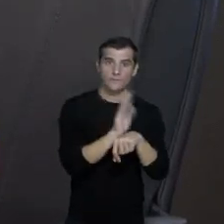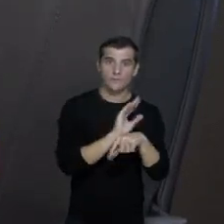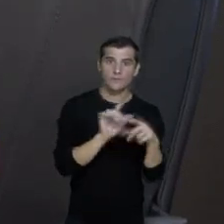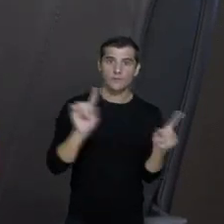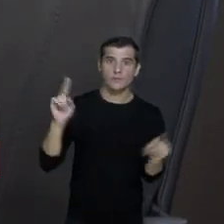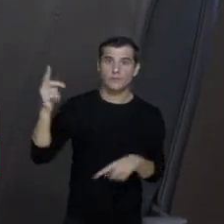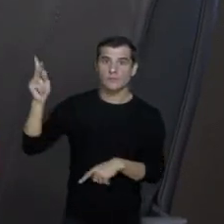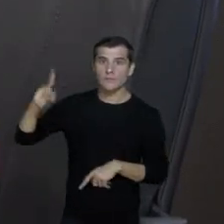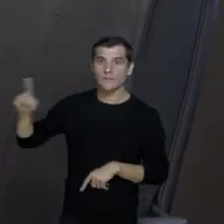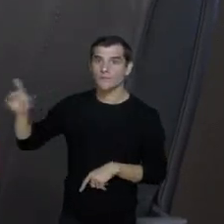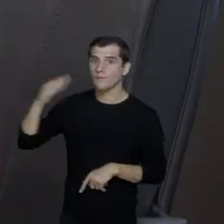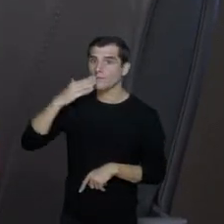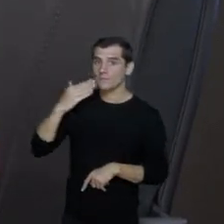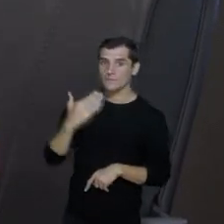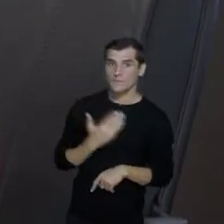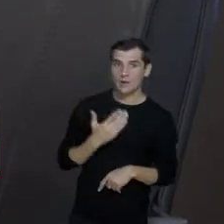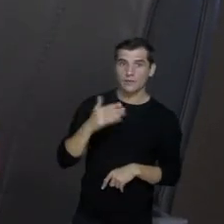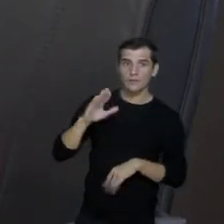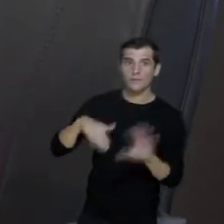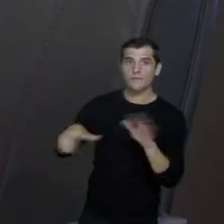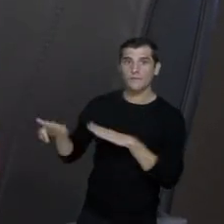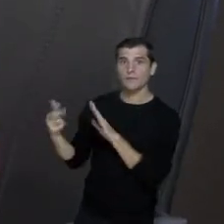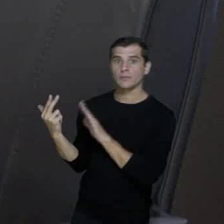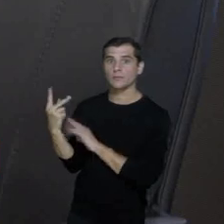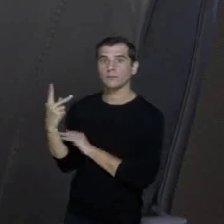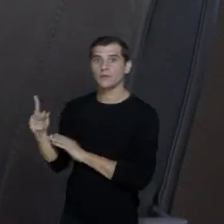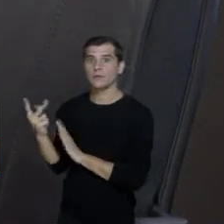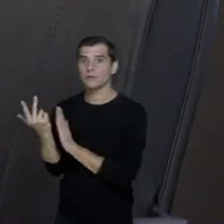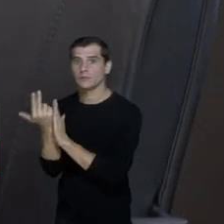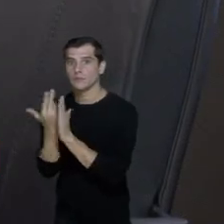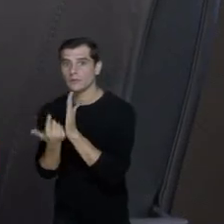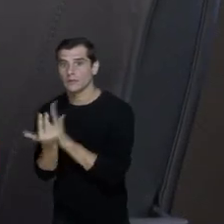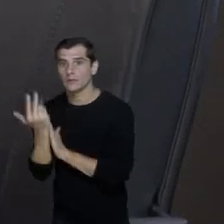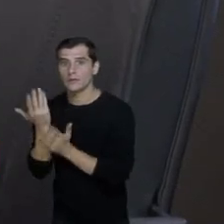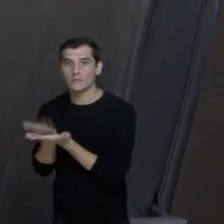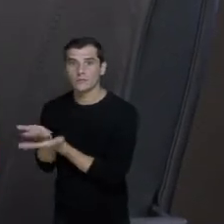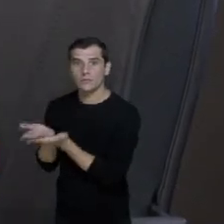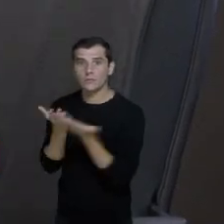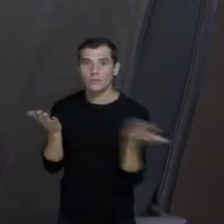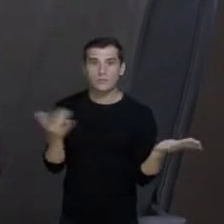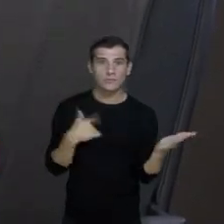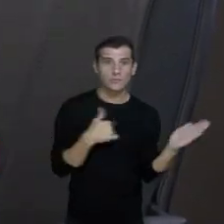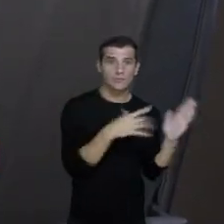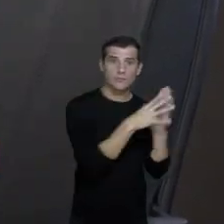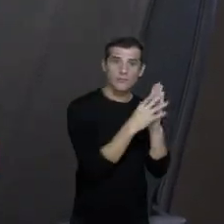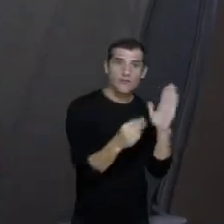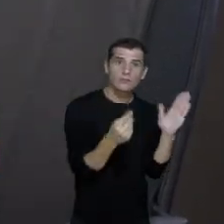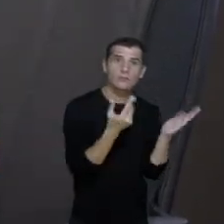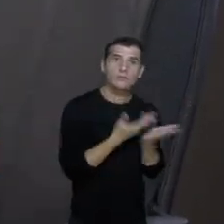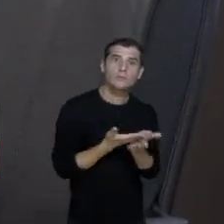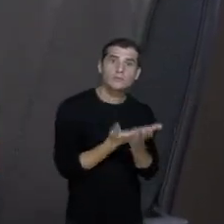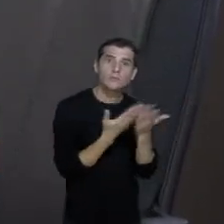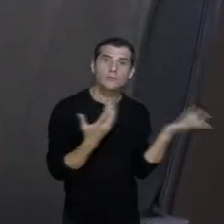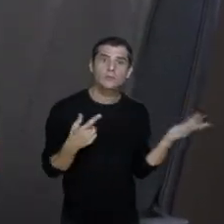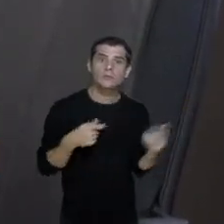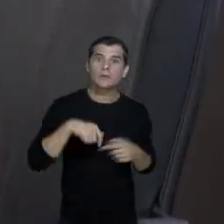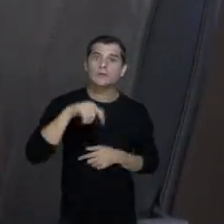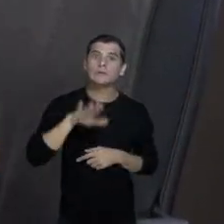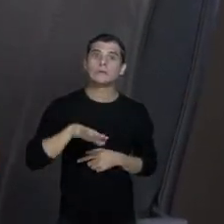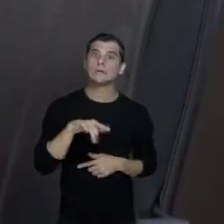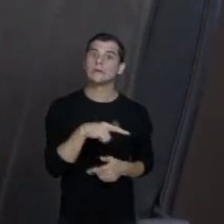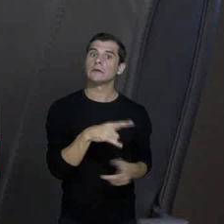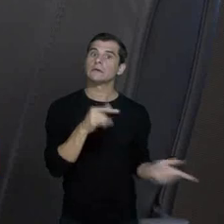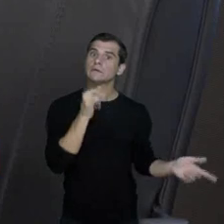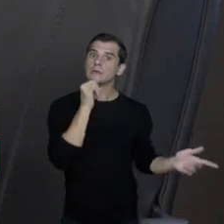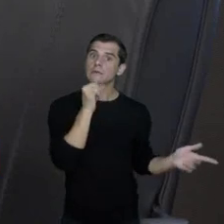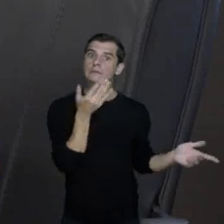Brasil que tá estudando a minha vida e que exemplo sou eu quem sou eu para est sendo estudado em sala de aula então é